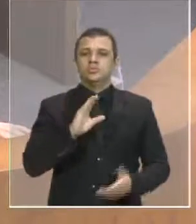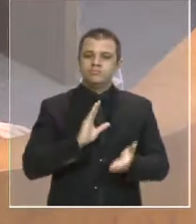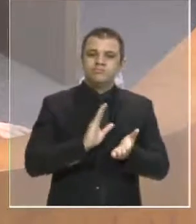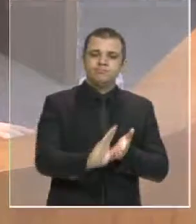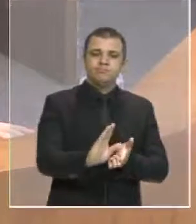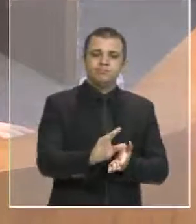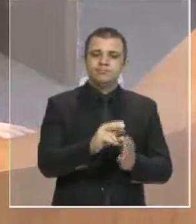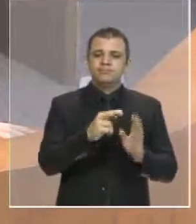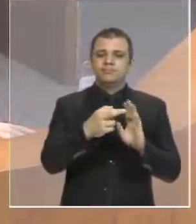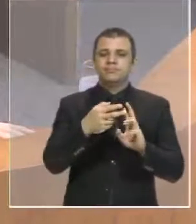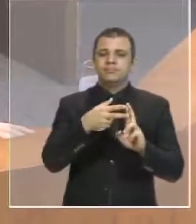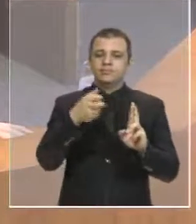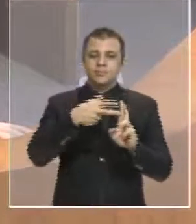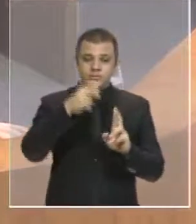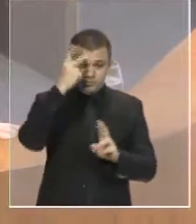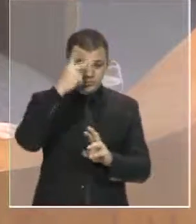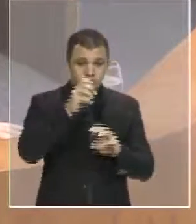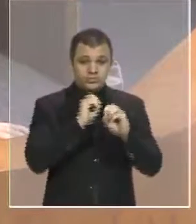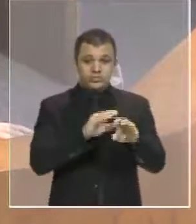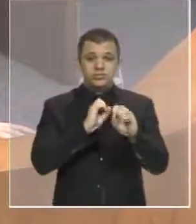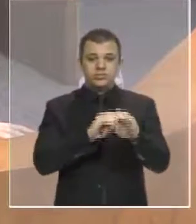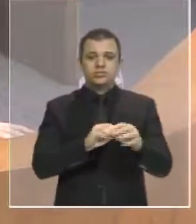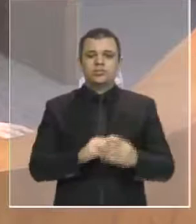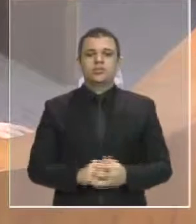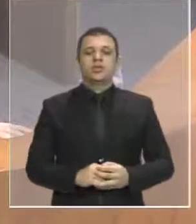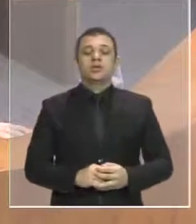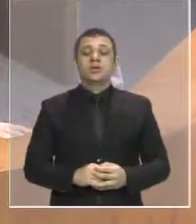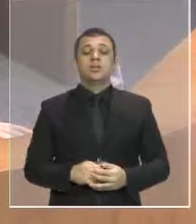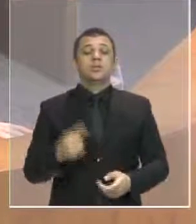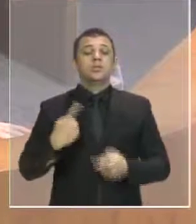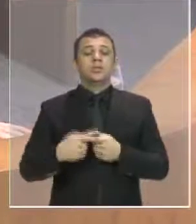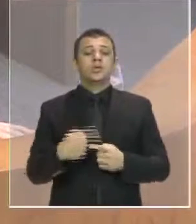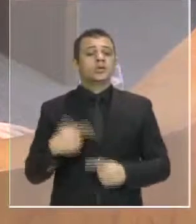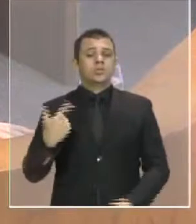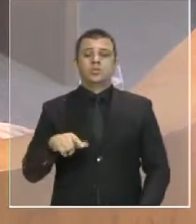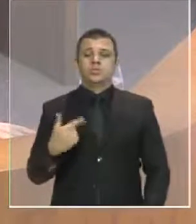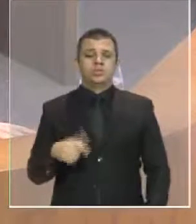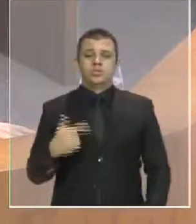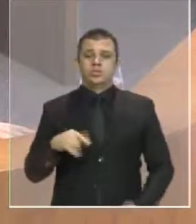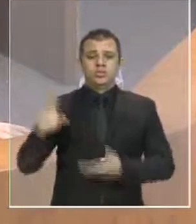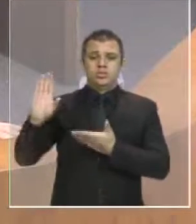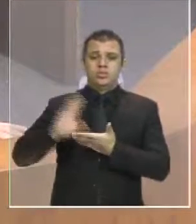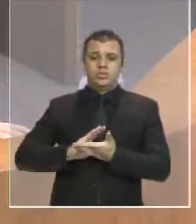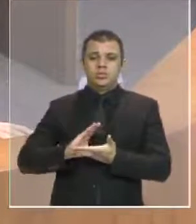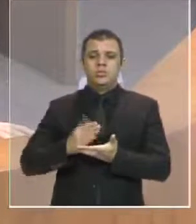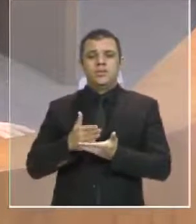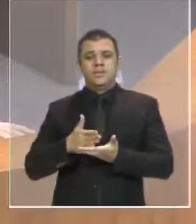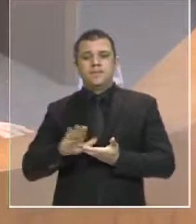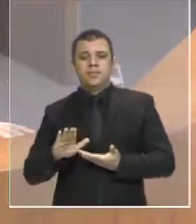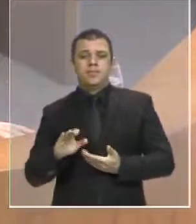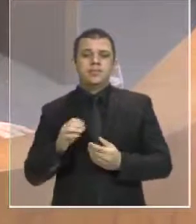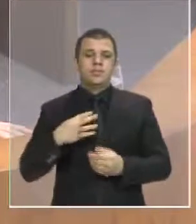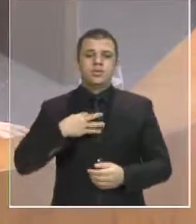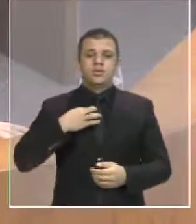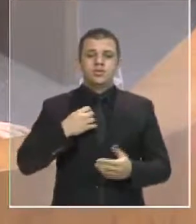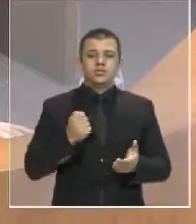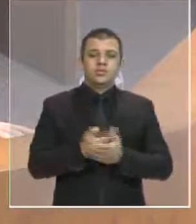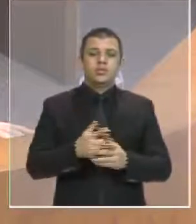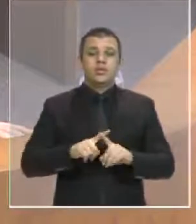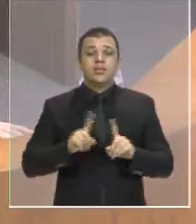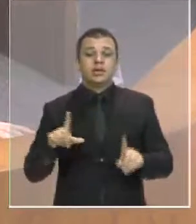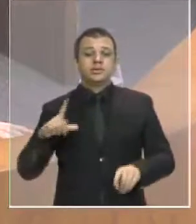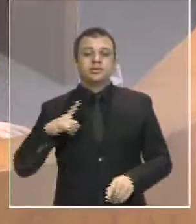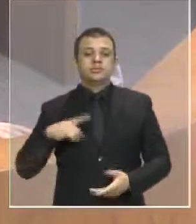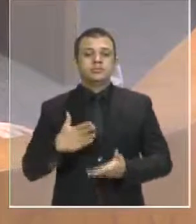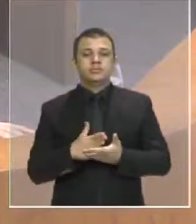educação, que não vem recurso destinado para fardamento, mas tem o recurso de desenvolvimento da educação